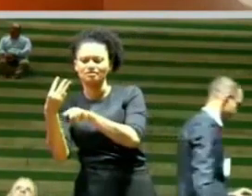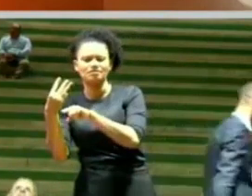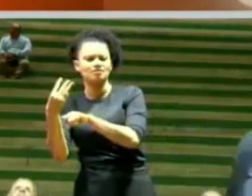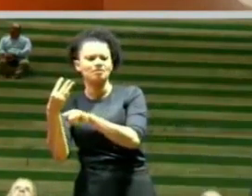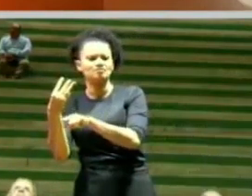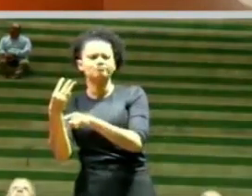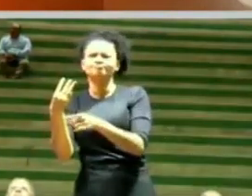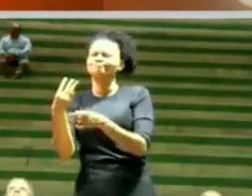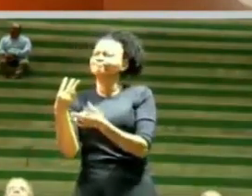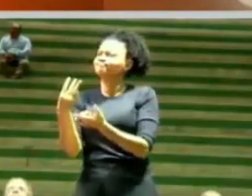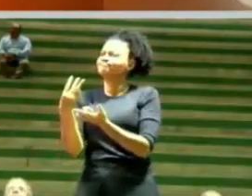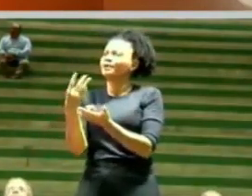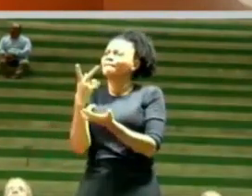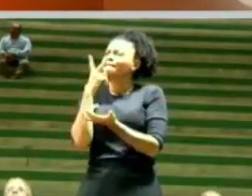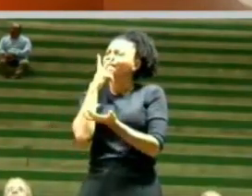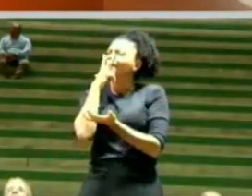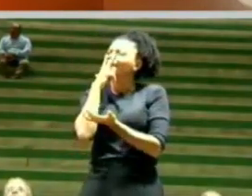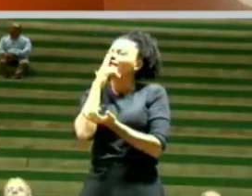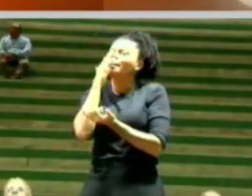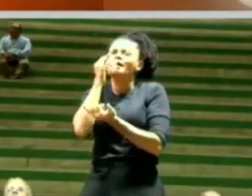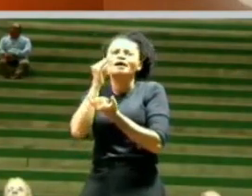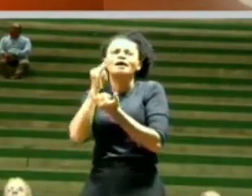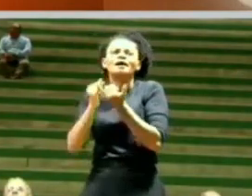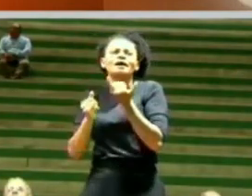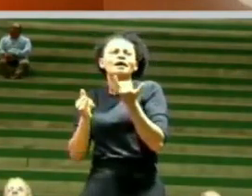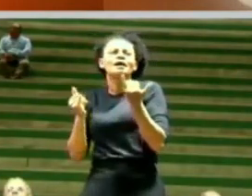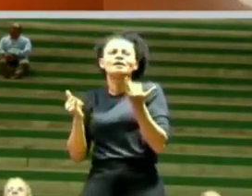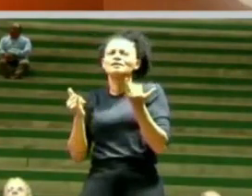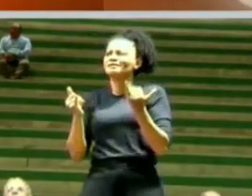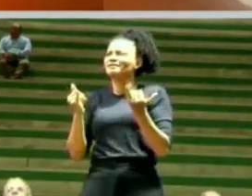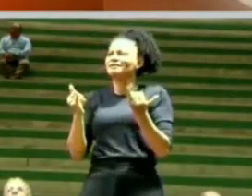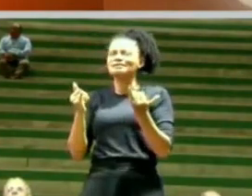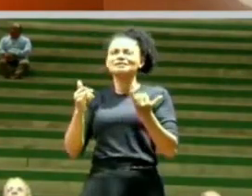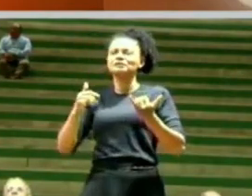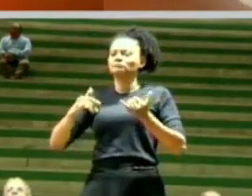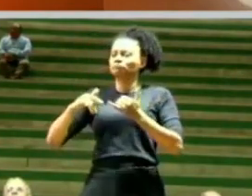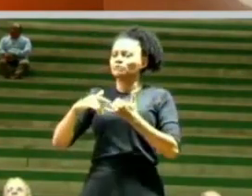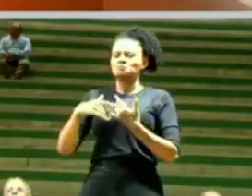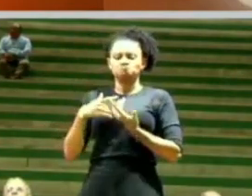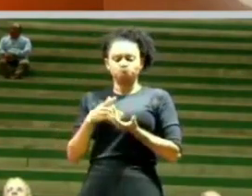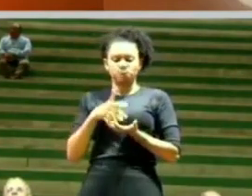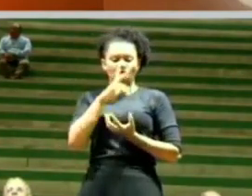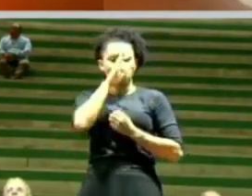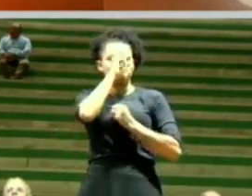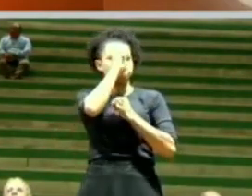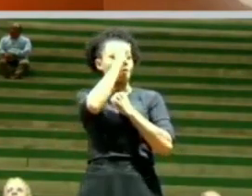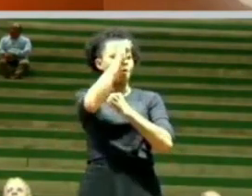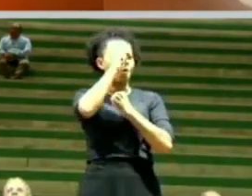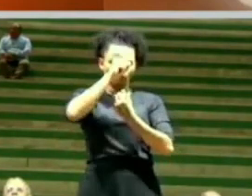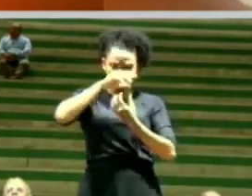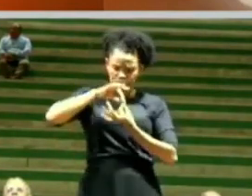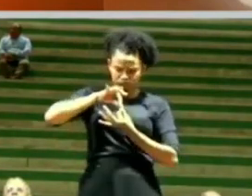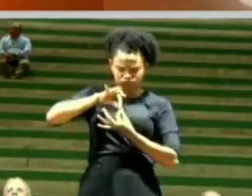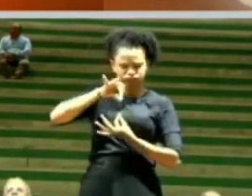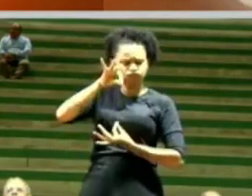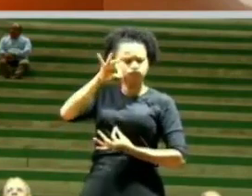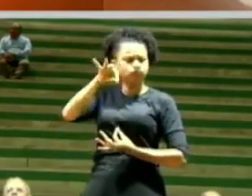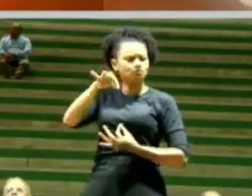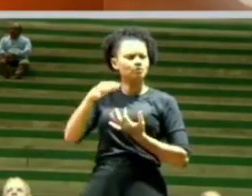está em uma espécie de monte espirituais. Ou